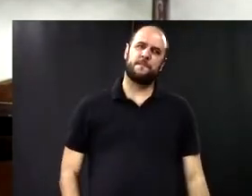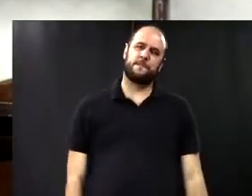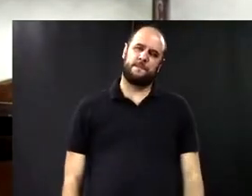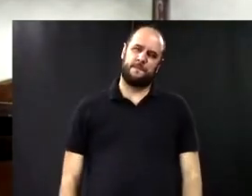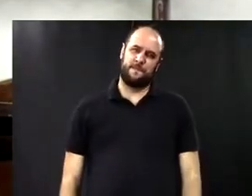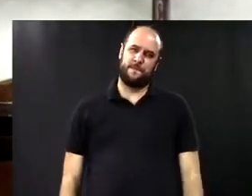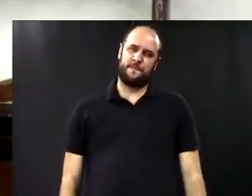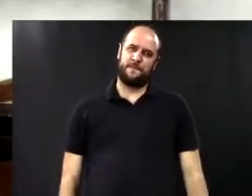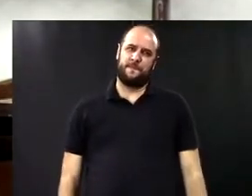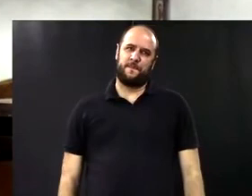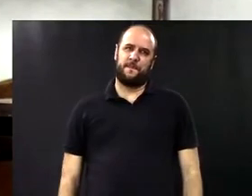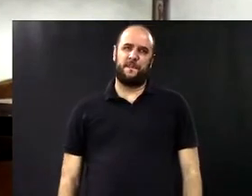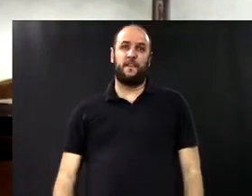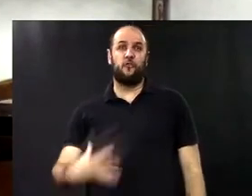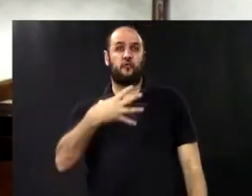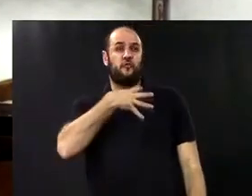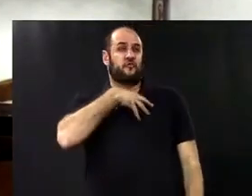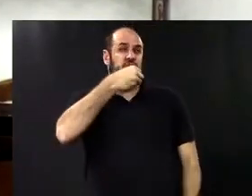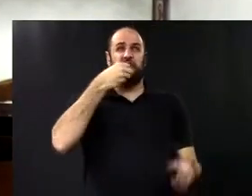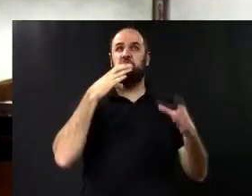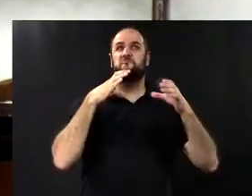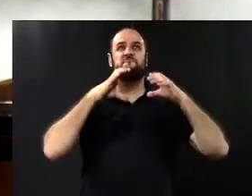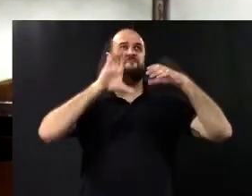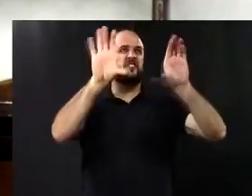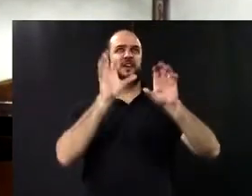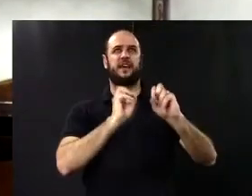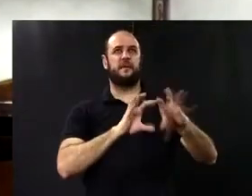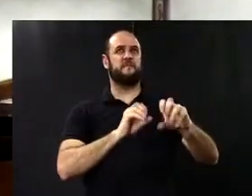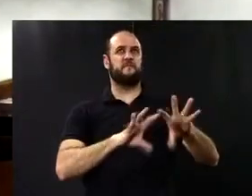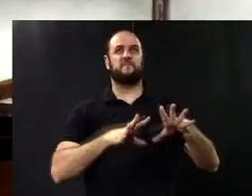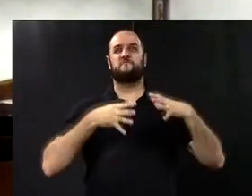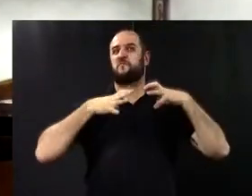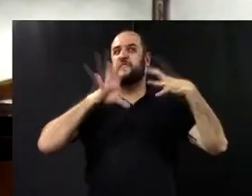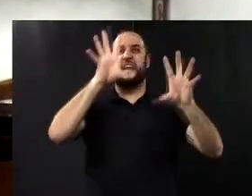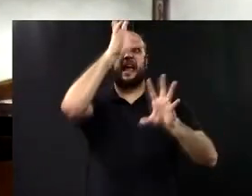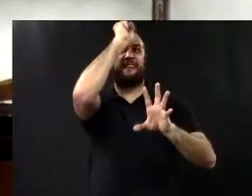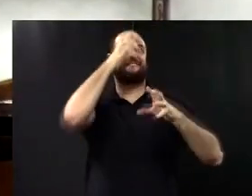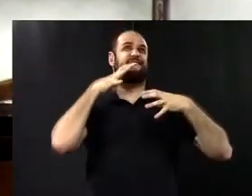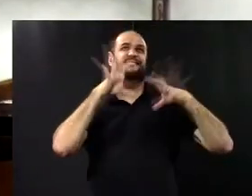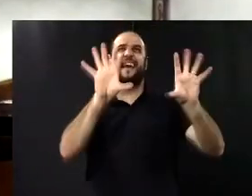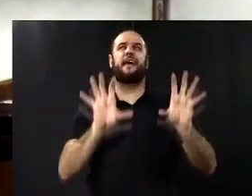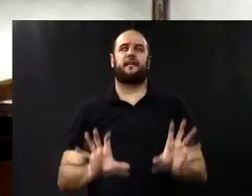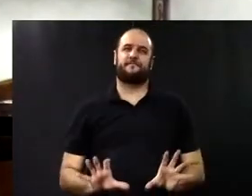Aquele filho que não aceita a correção do seu pai,